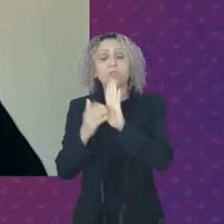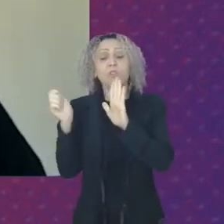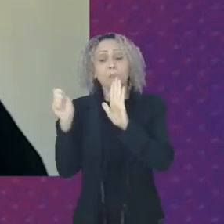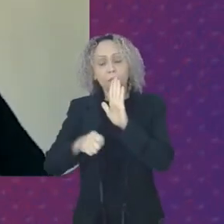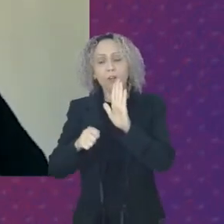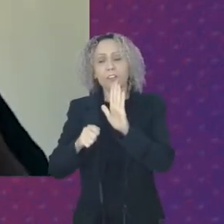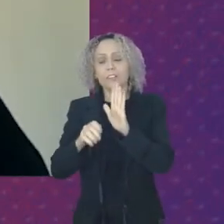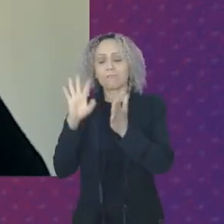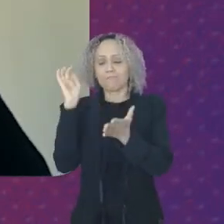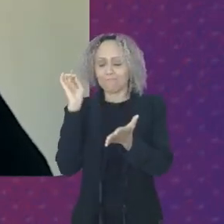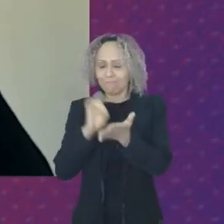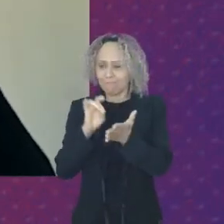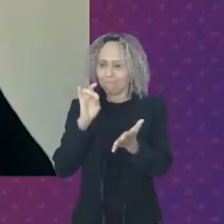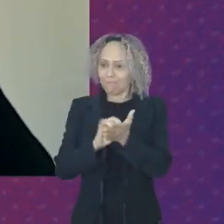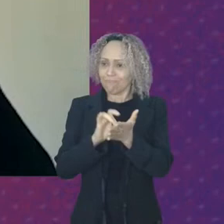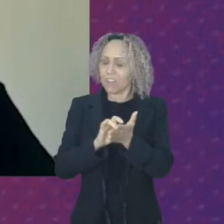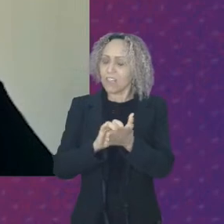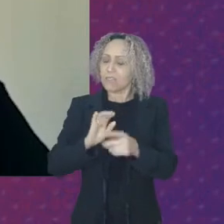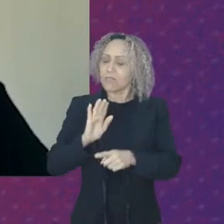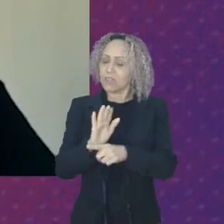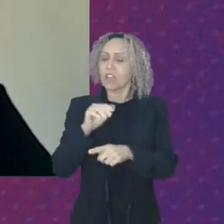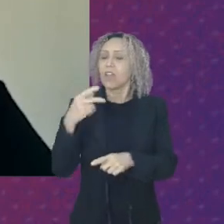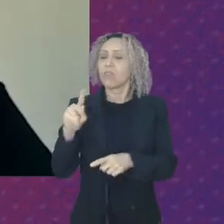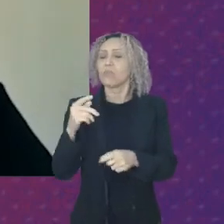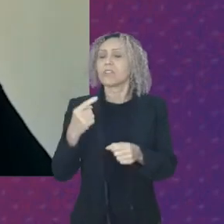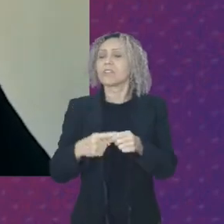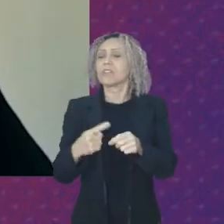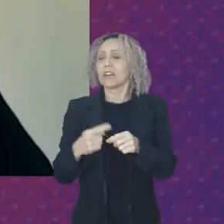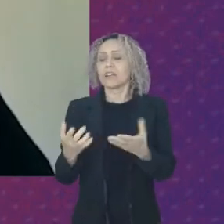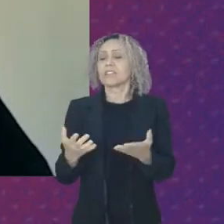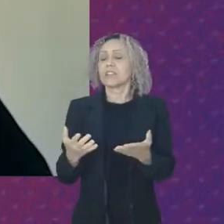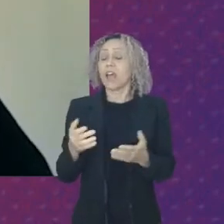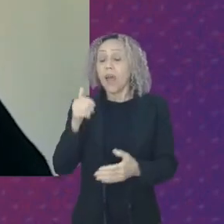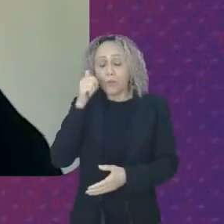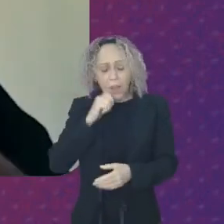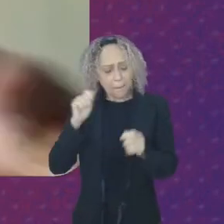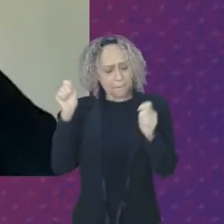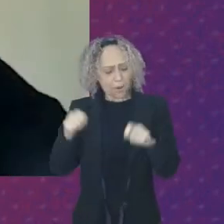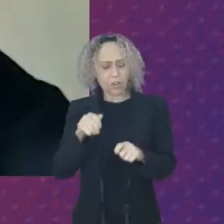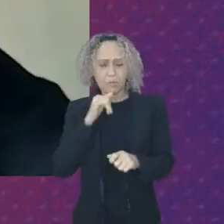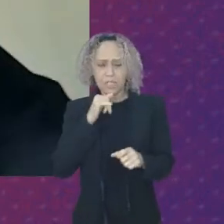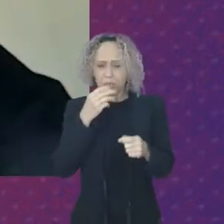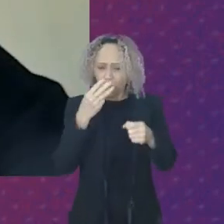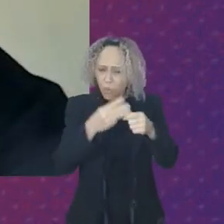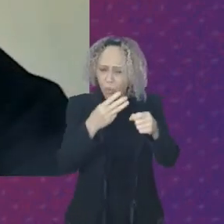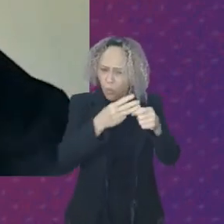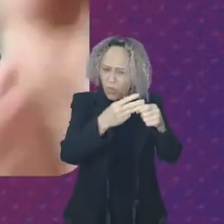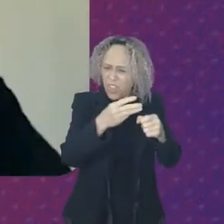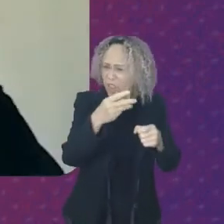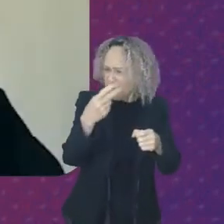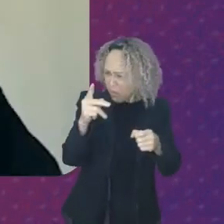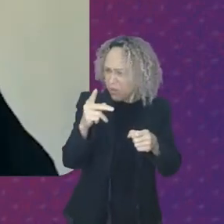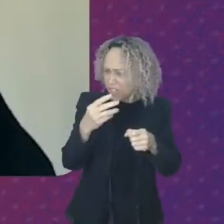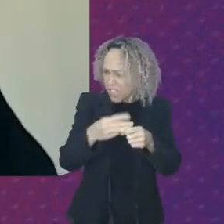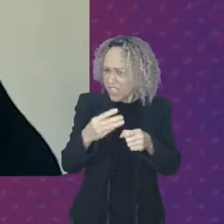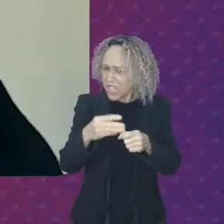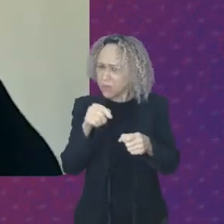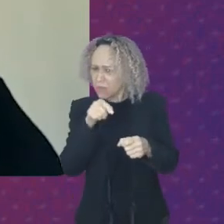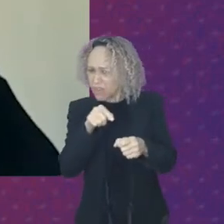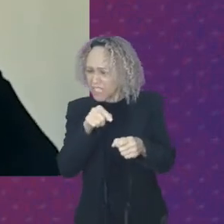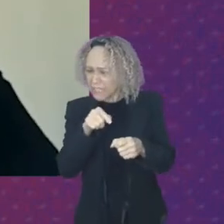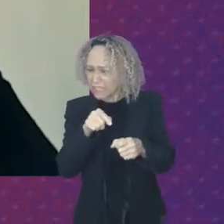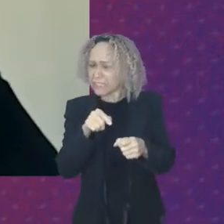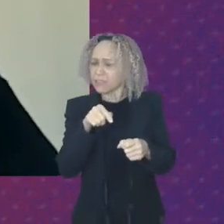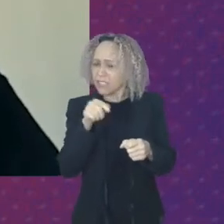porque pode. A sua opinião, mulher, pode transformar a realidade do seu município a partir do momento que você se coloca à